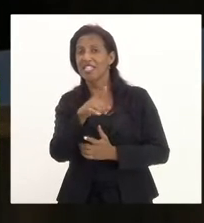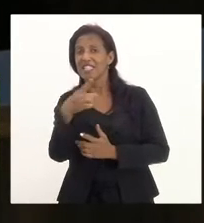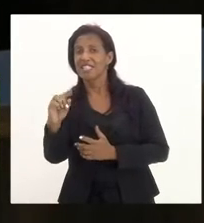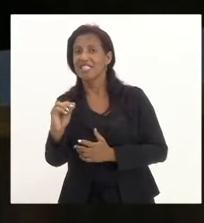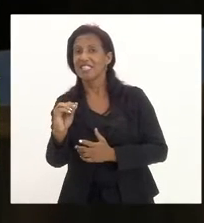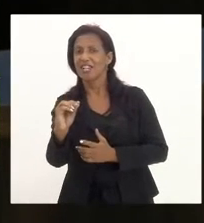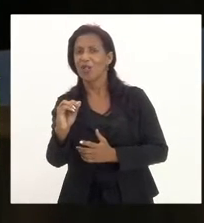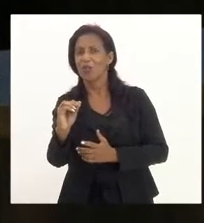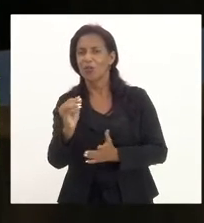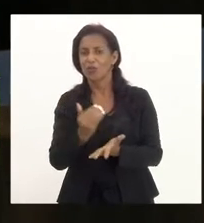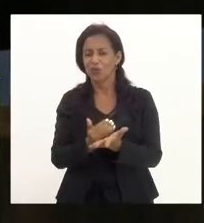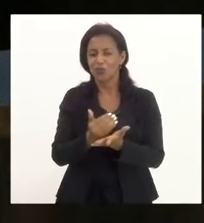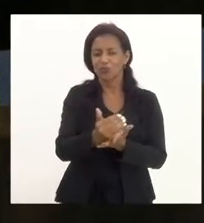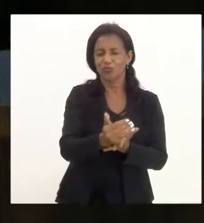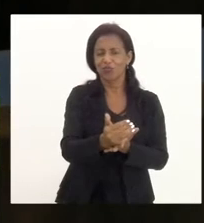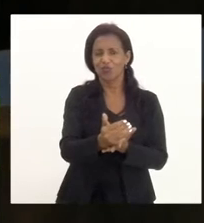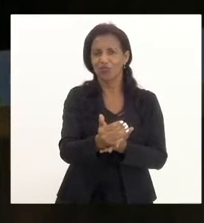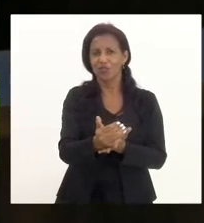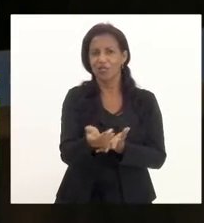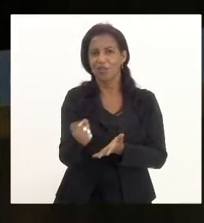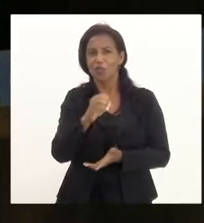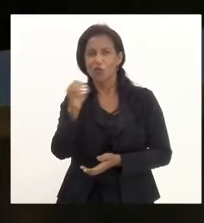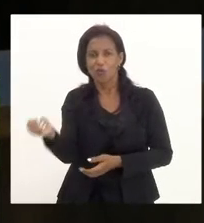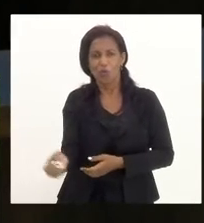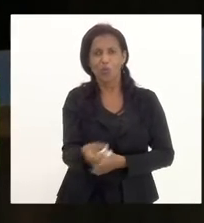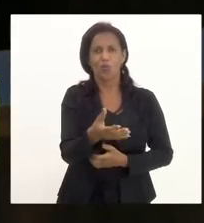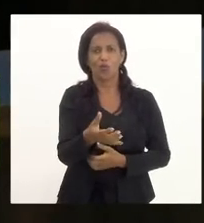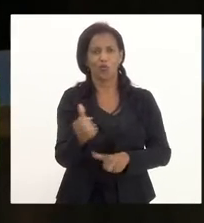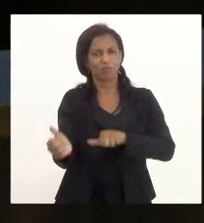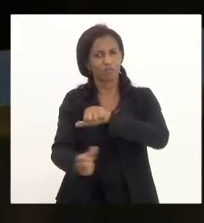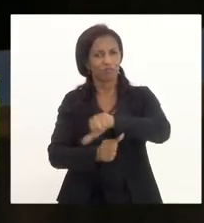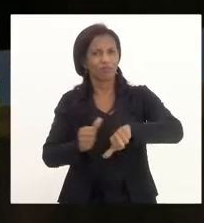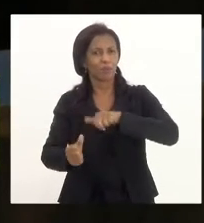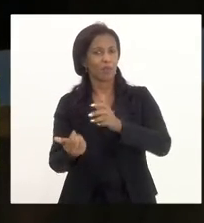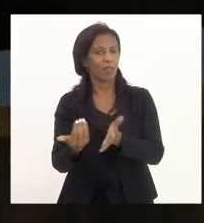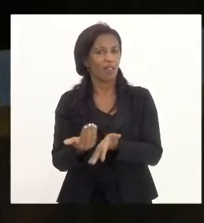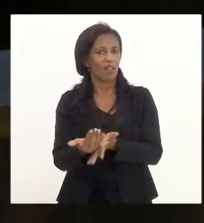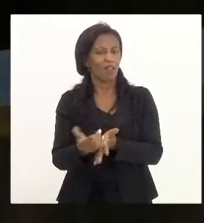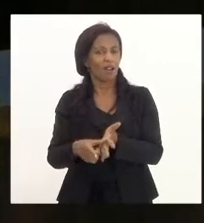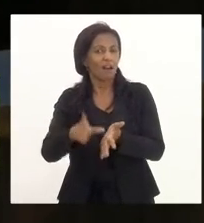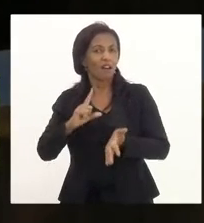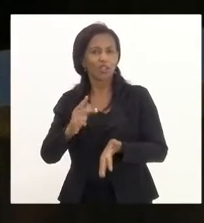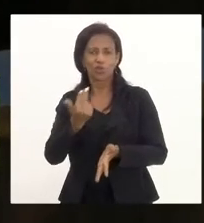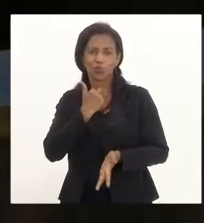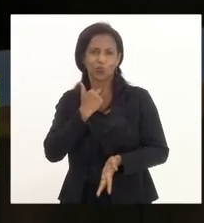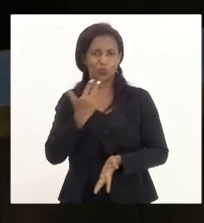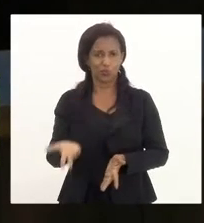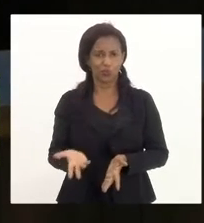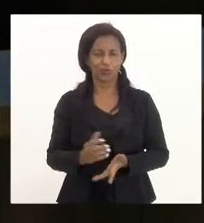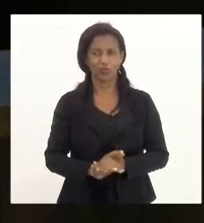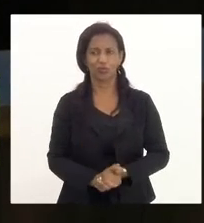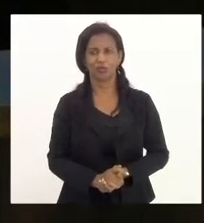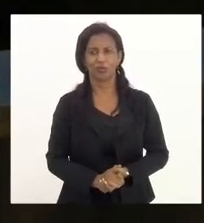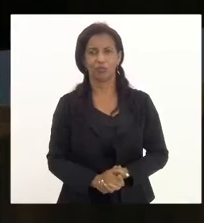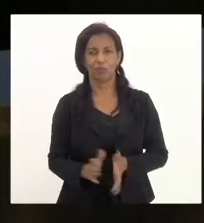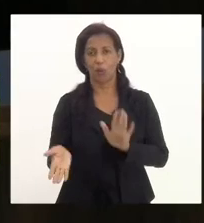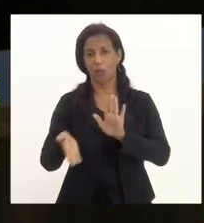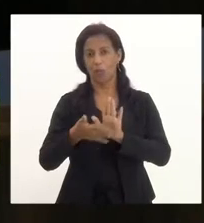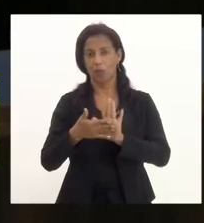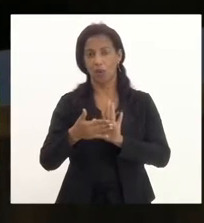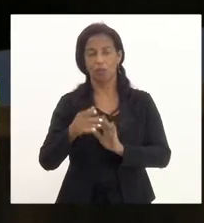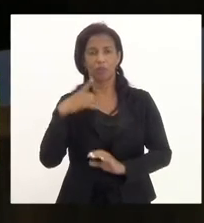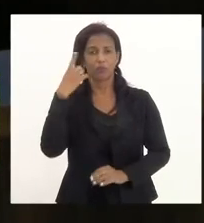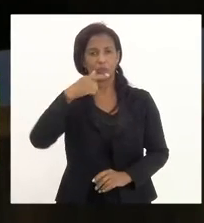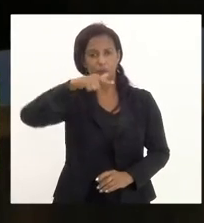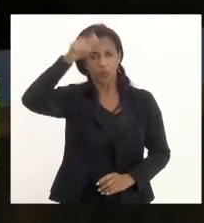podem constar no plano desde o início e que foi uma inovação porque antes isso não era possível então é o próprio Deputado